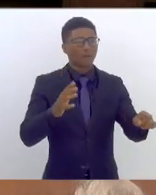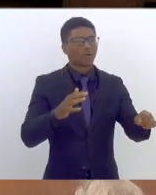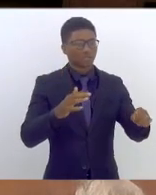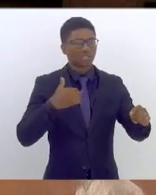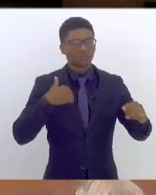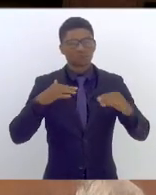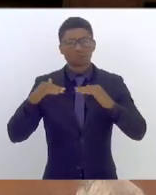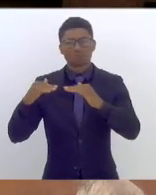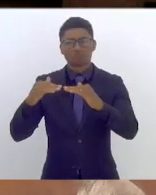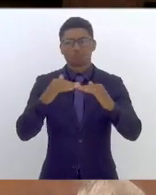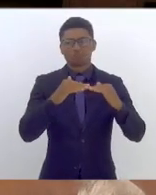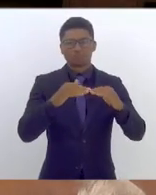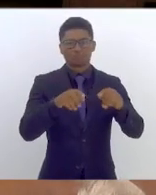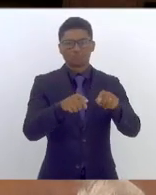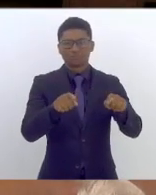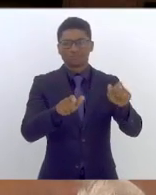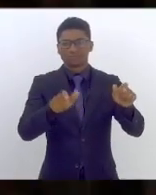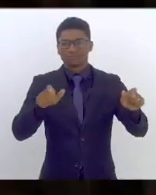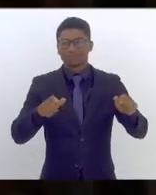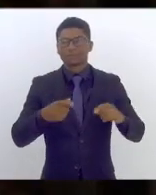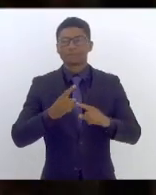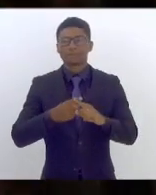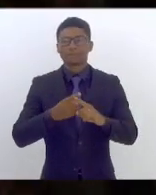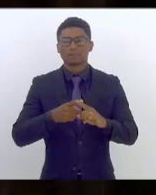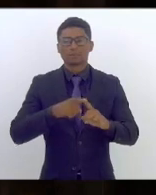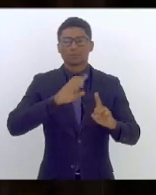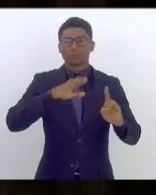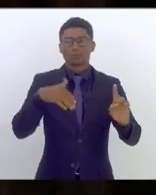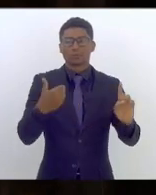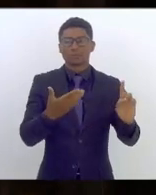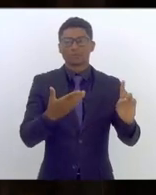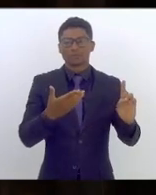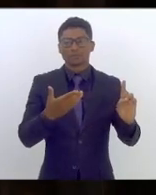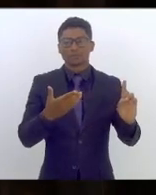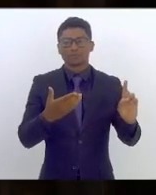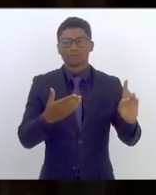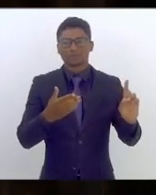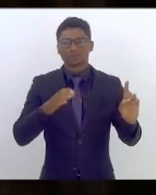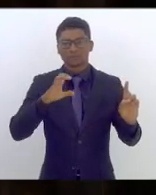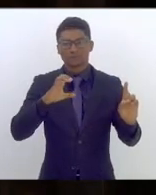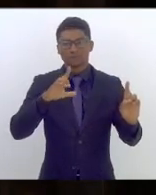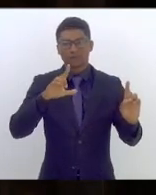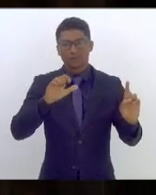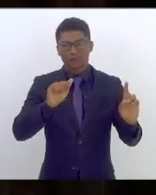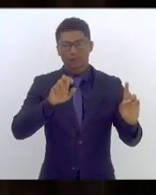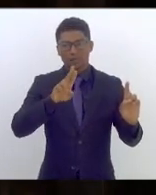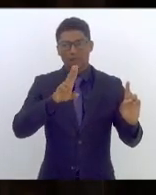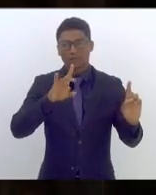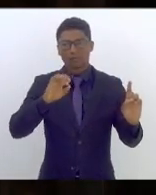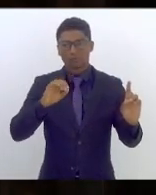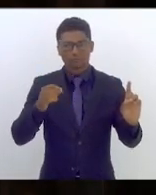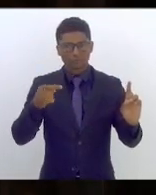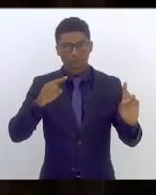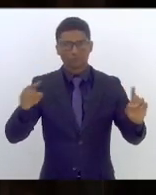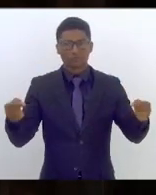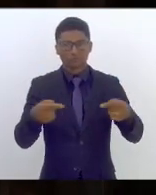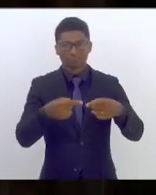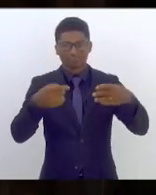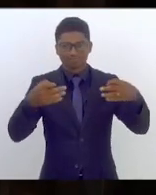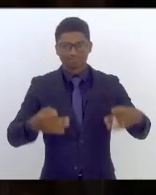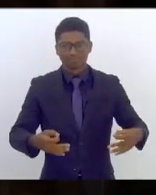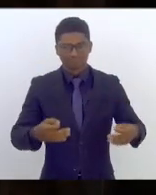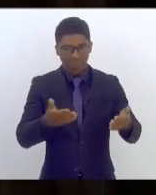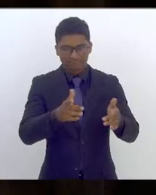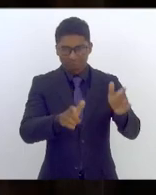antecederam essa homenagem né ao Cláudio uma homenagem muito merecida né e as palavras de alguns